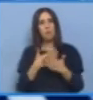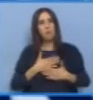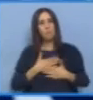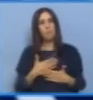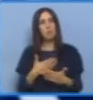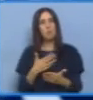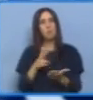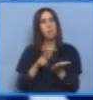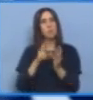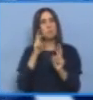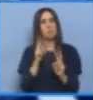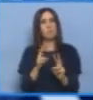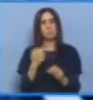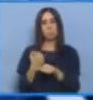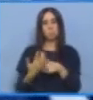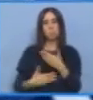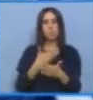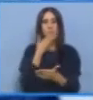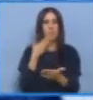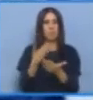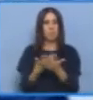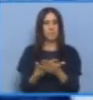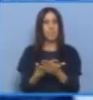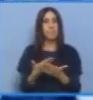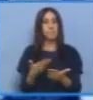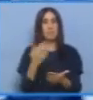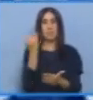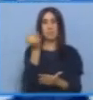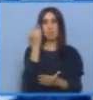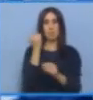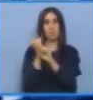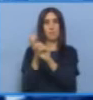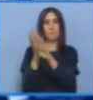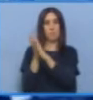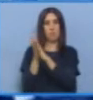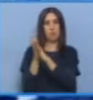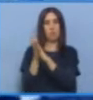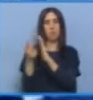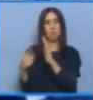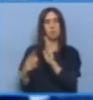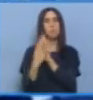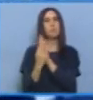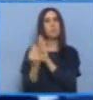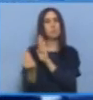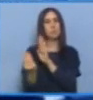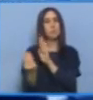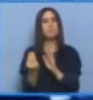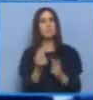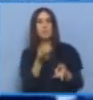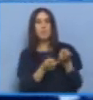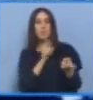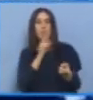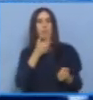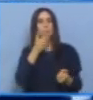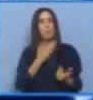voluntariado. Estamos a trabalhar para criar ferramentas que permitam às entidades empregadoras ter um modelo que permita avaliar as